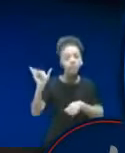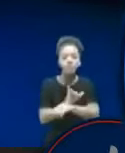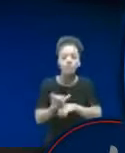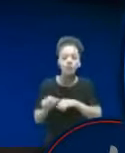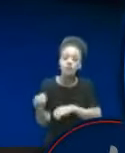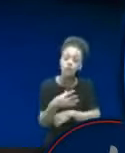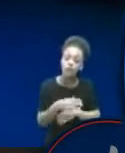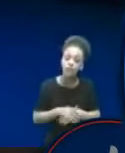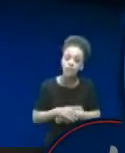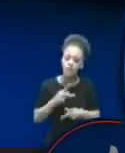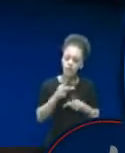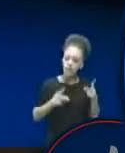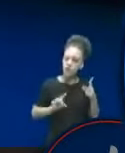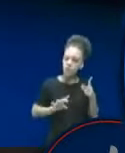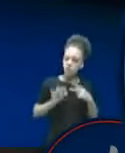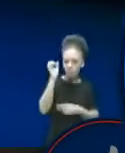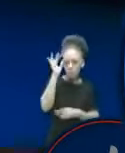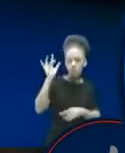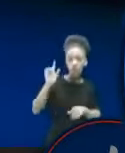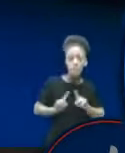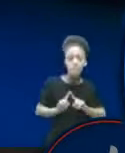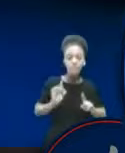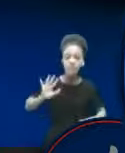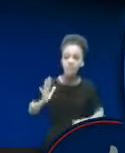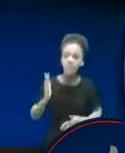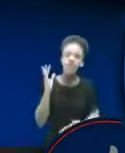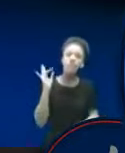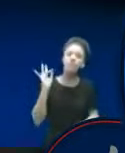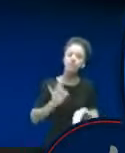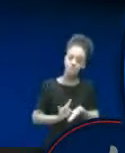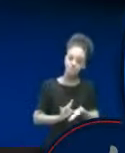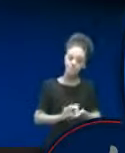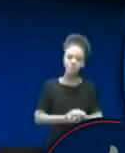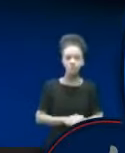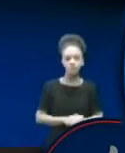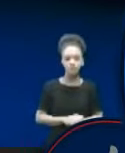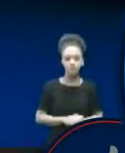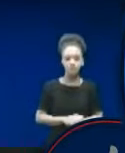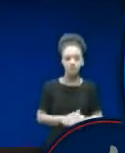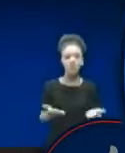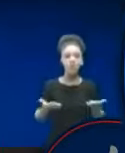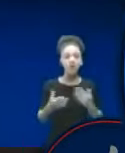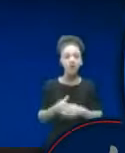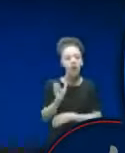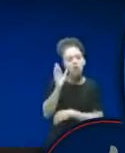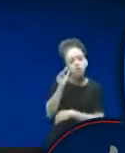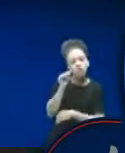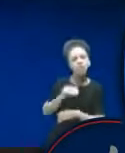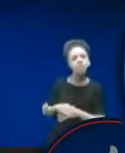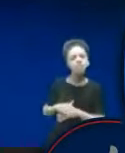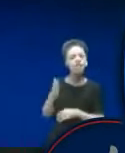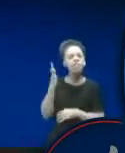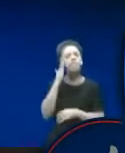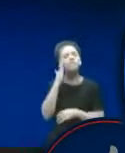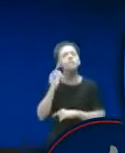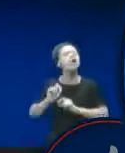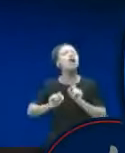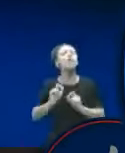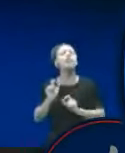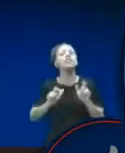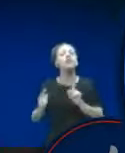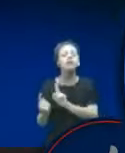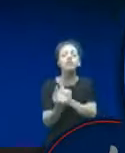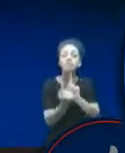gente. A Via não só imagina, mas realiza caminhos. E agora eu tô curiosa, quero saber o que, os